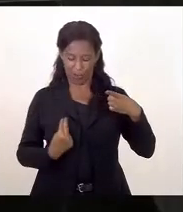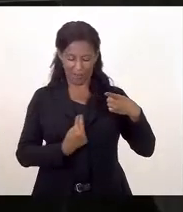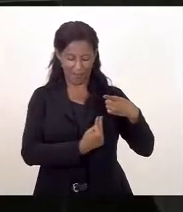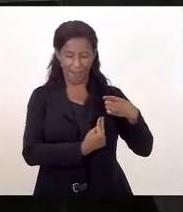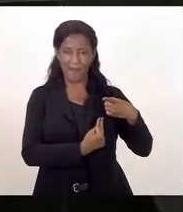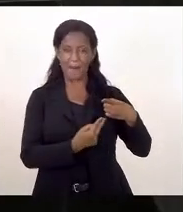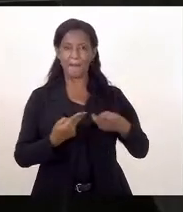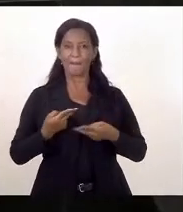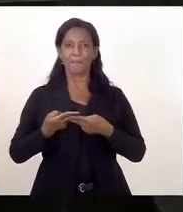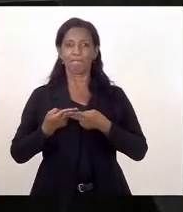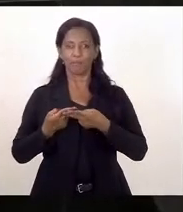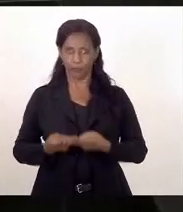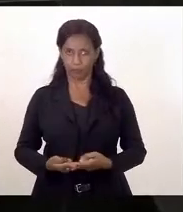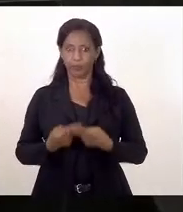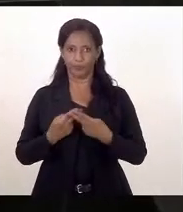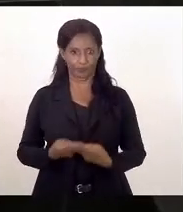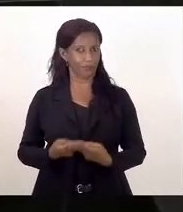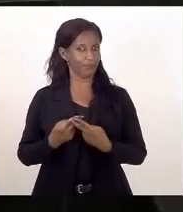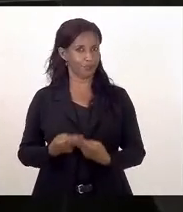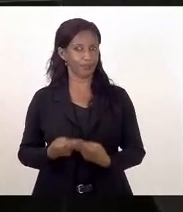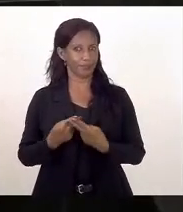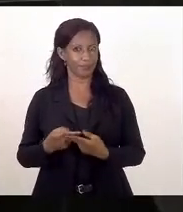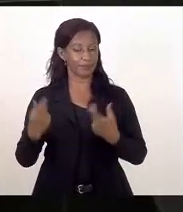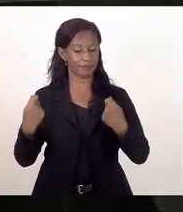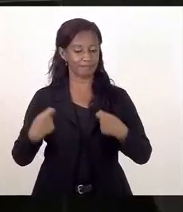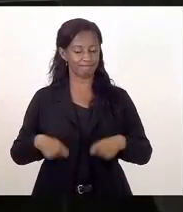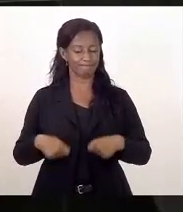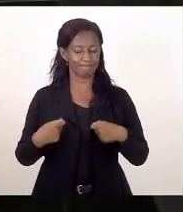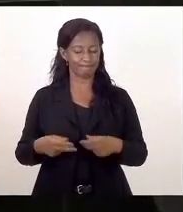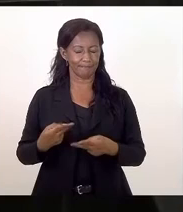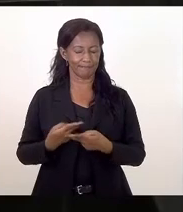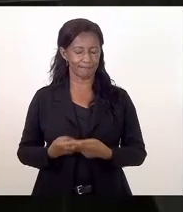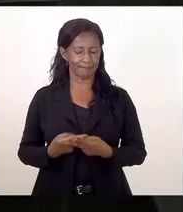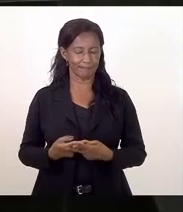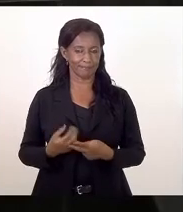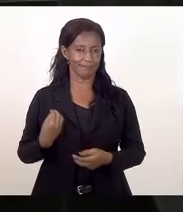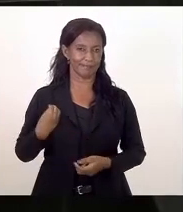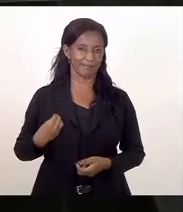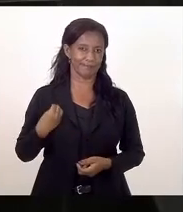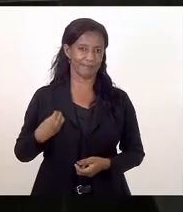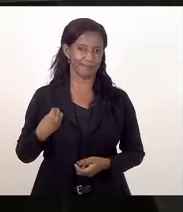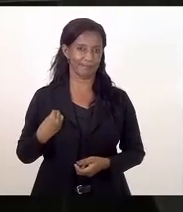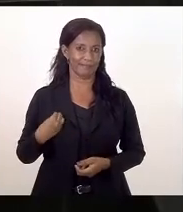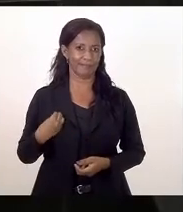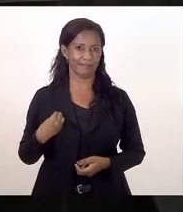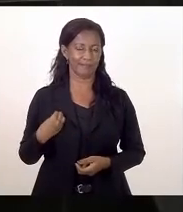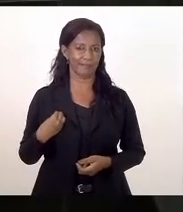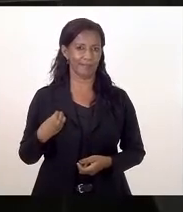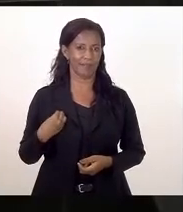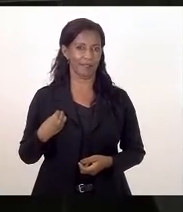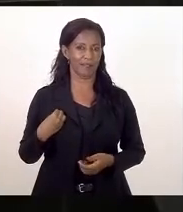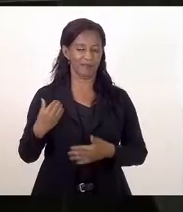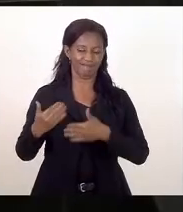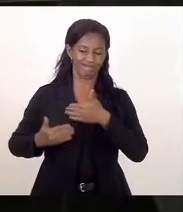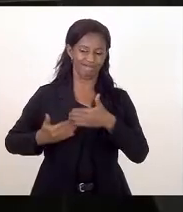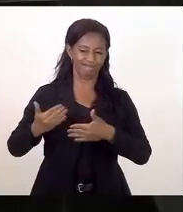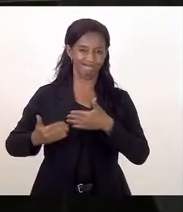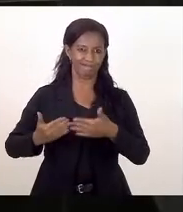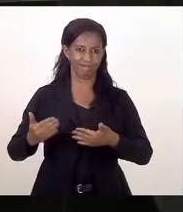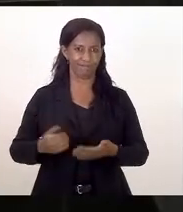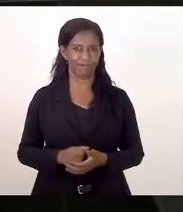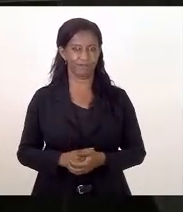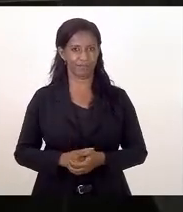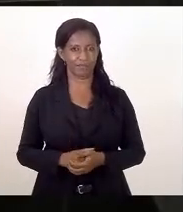Há que se ter muito, deputado Heliomar, para viver os tempos que nós estamos vivendo.